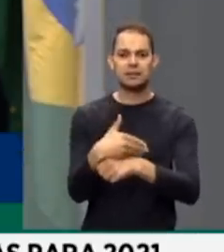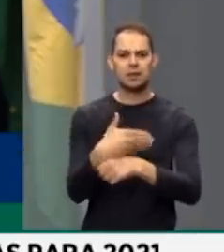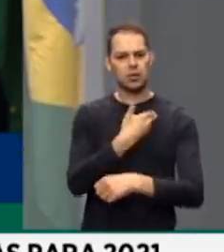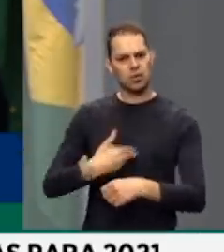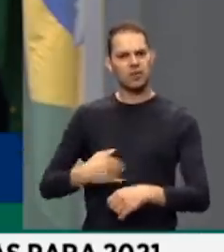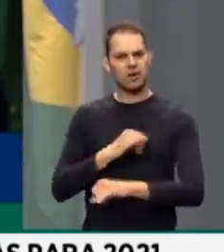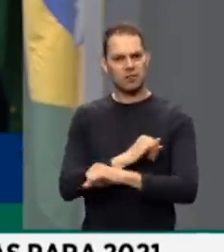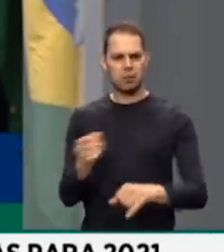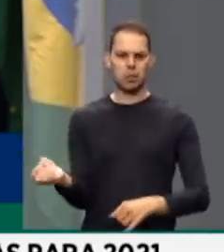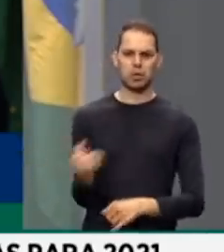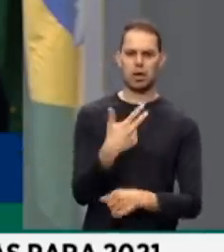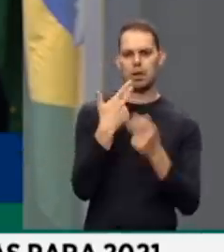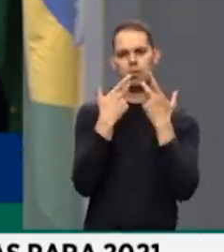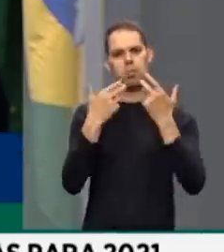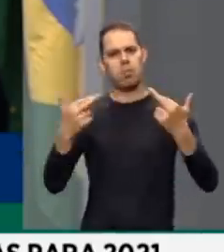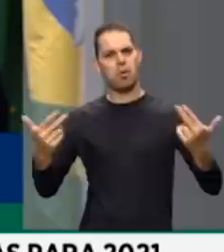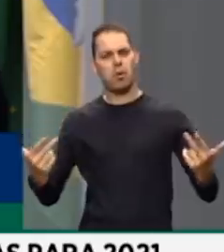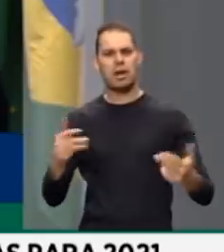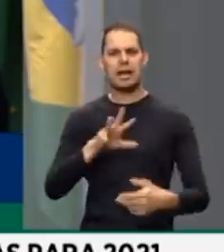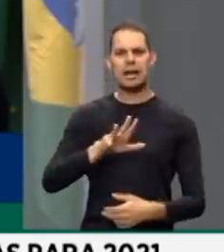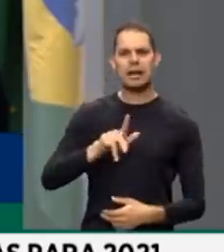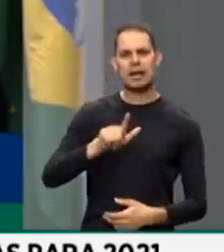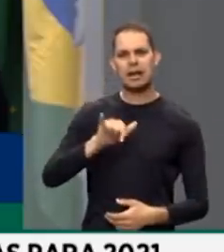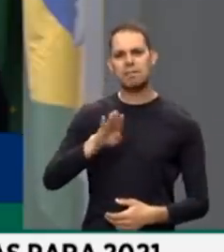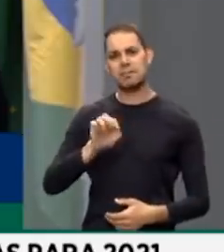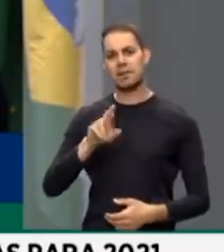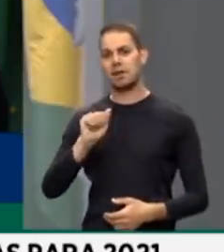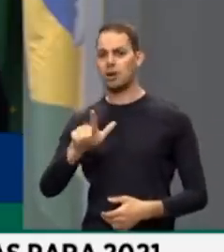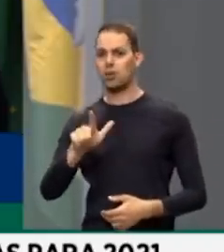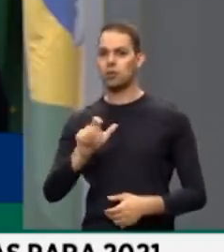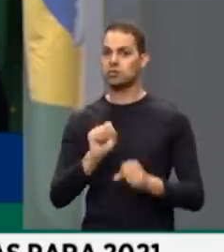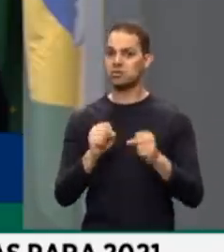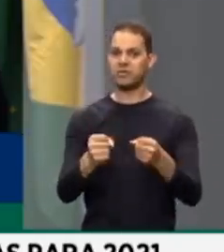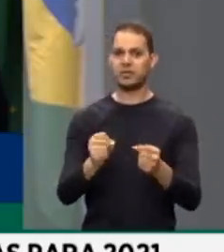diz moderno, o governo que se diz liberal, está defendendo o